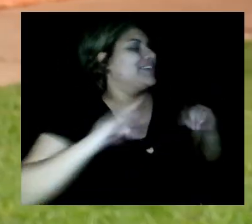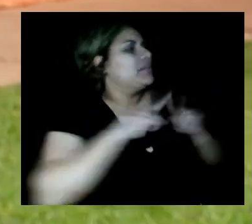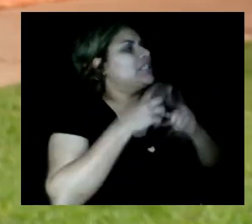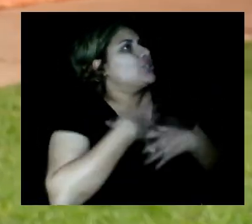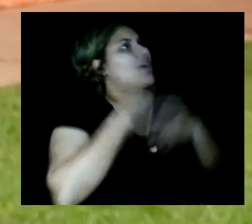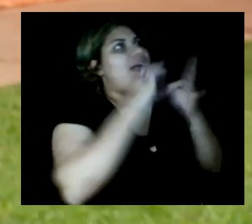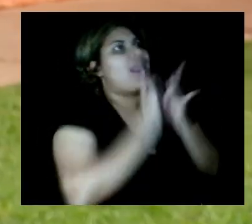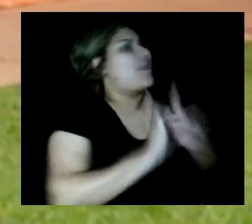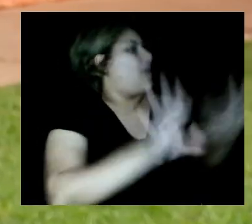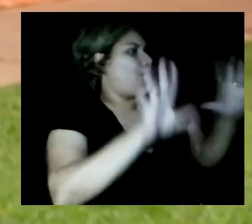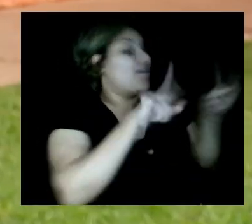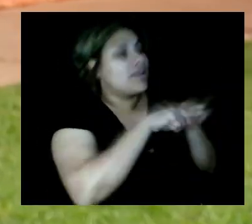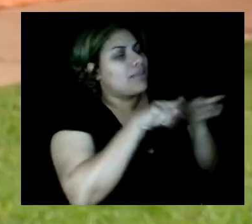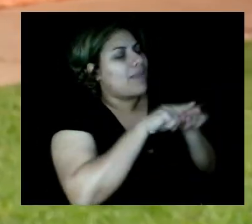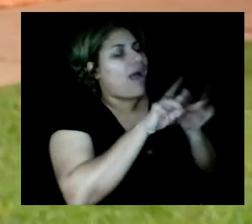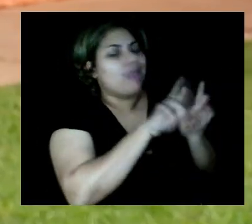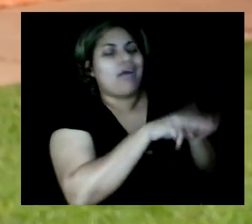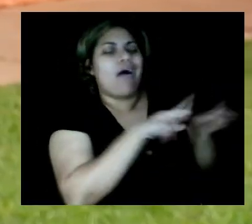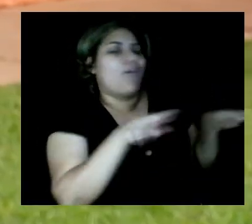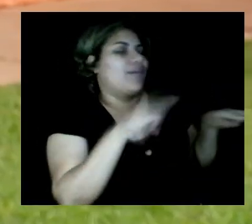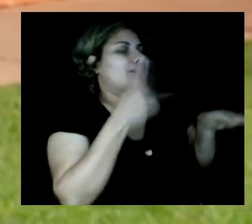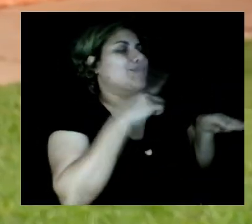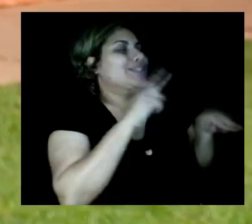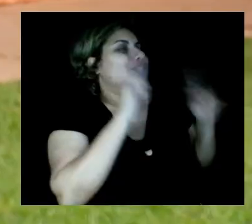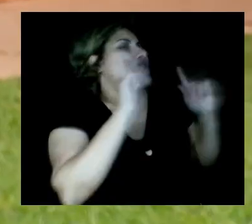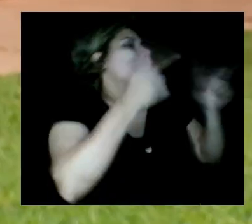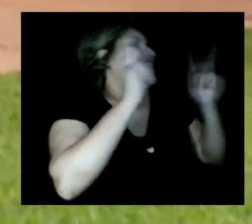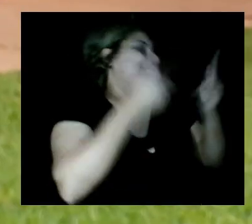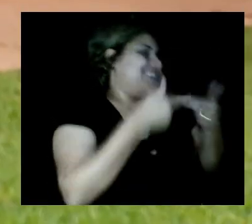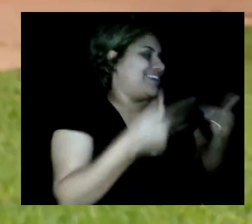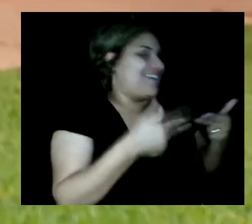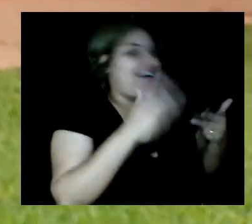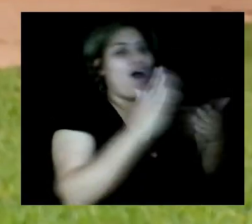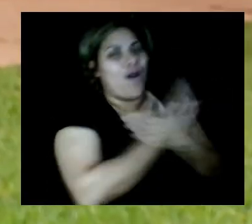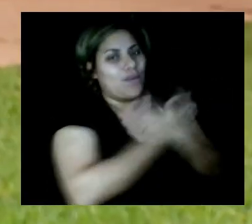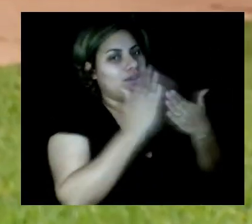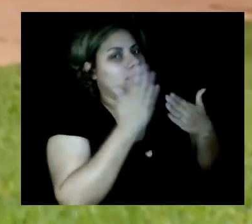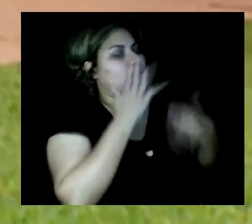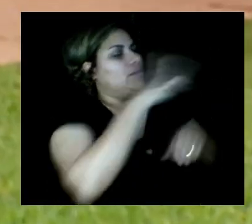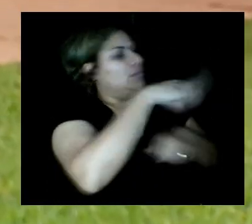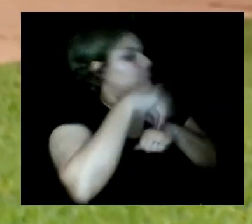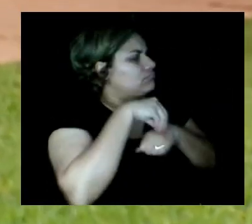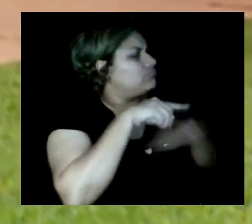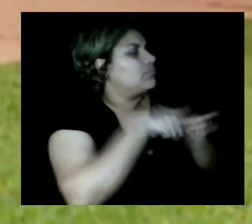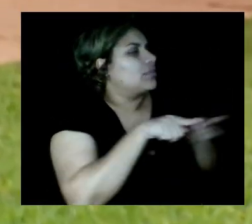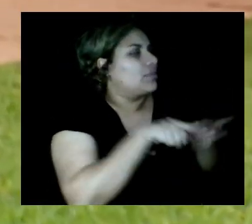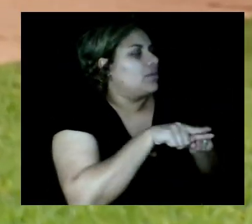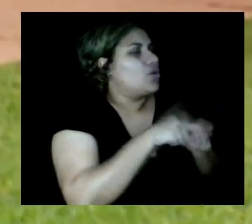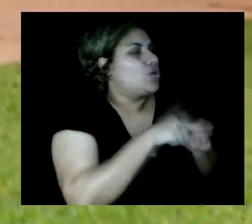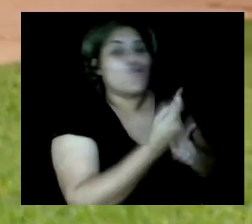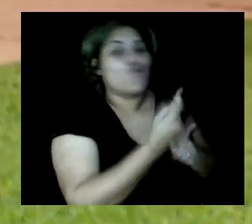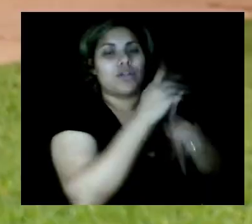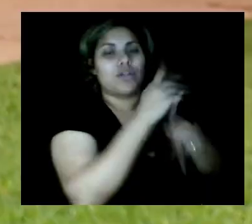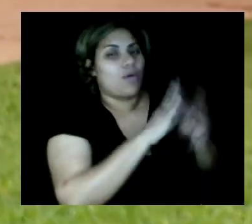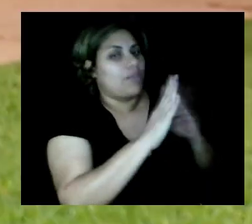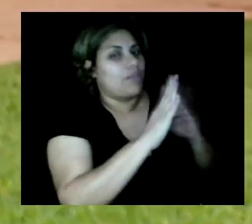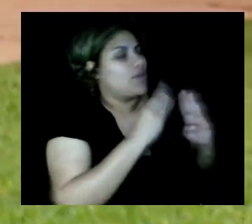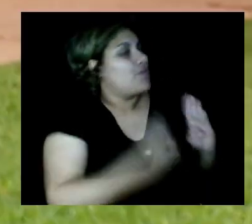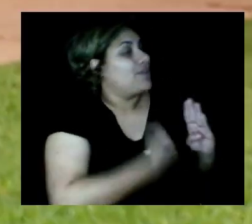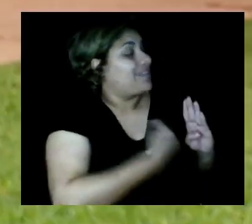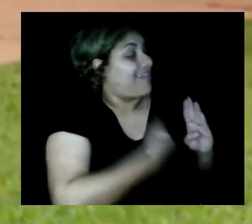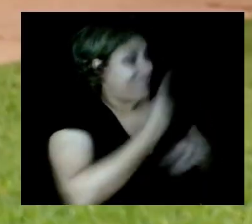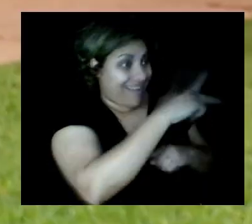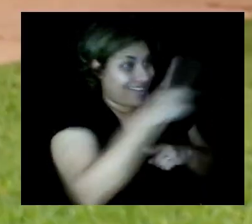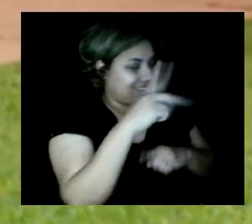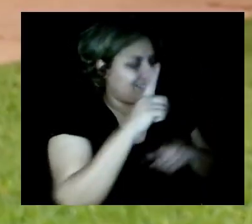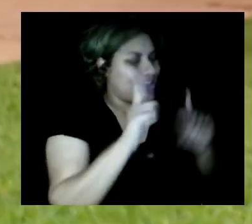também tranquila e se divertir, algo que algumas já nos trouxeram que o único momento da vida delas de diversão são nesses momentos,